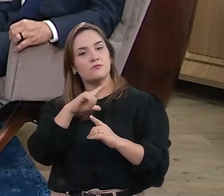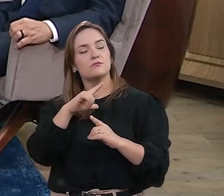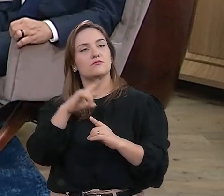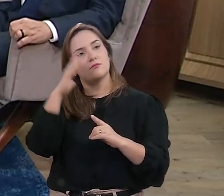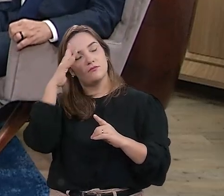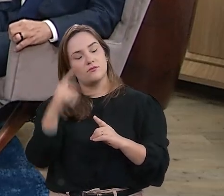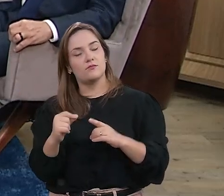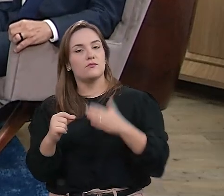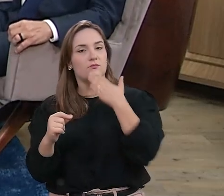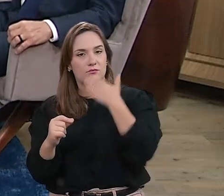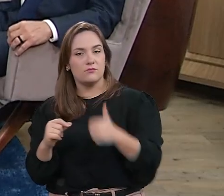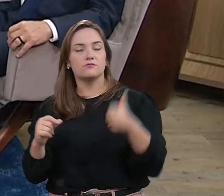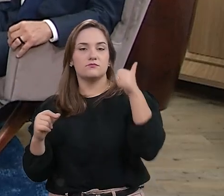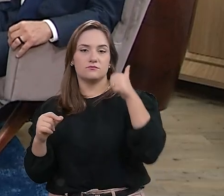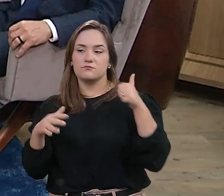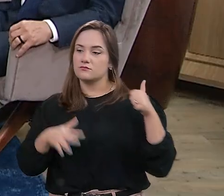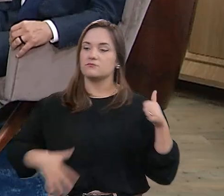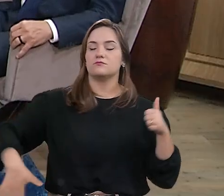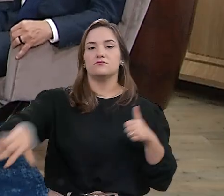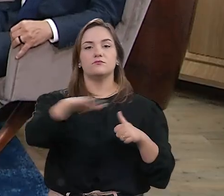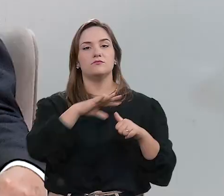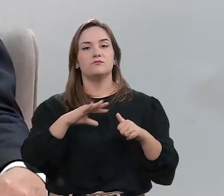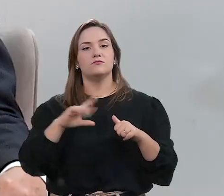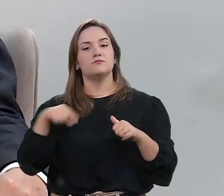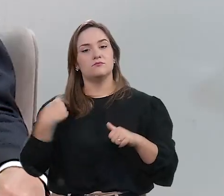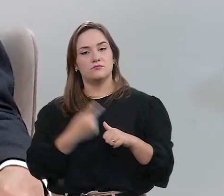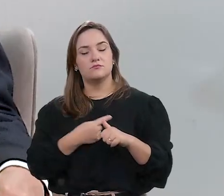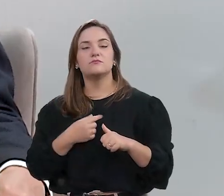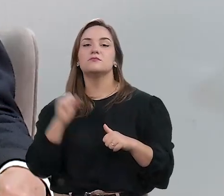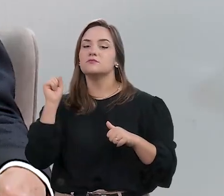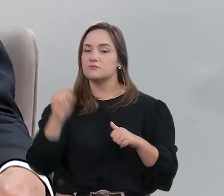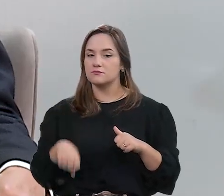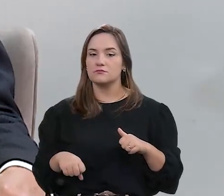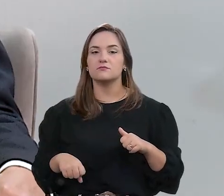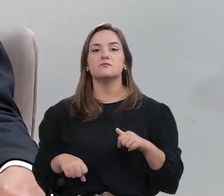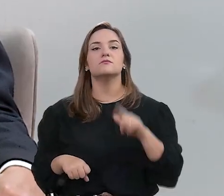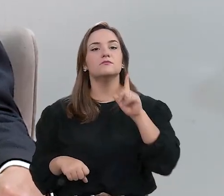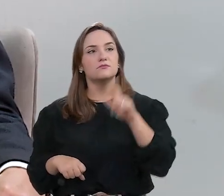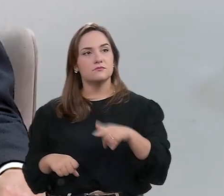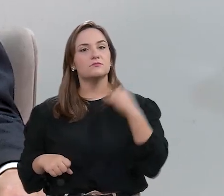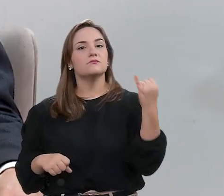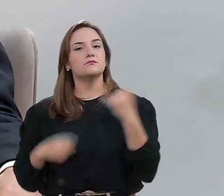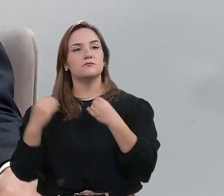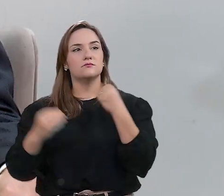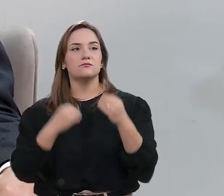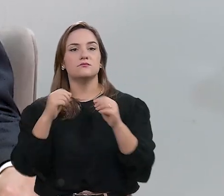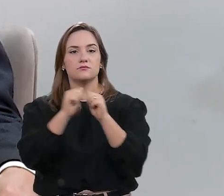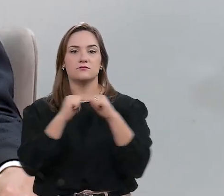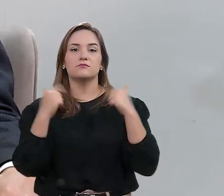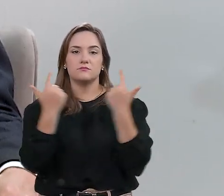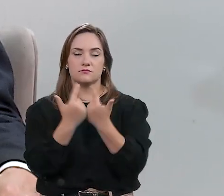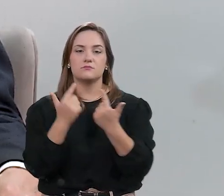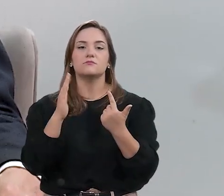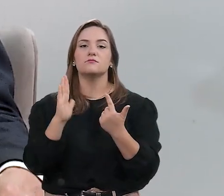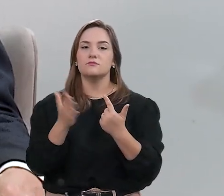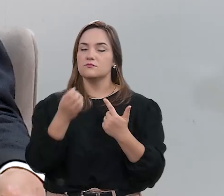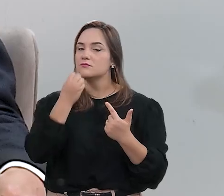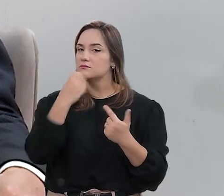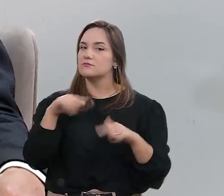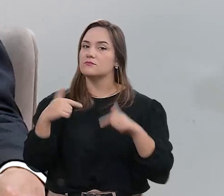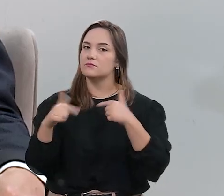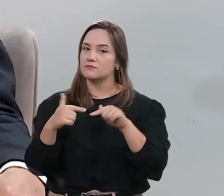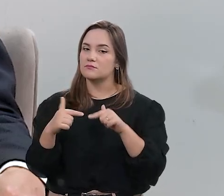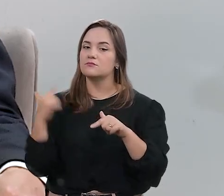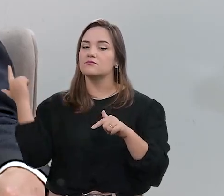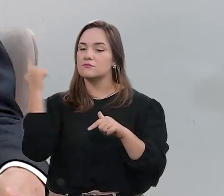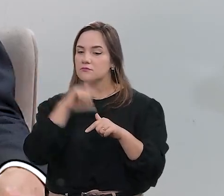melhor maneira a todos, né, deputado? E esse foi um exemplo de como que a Assembleia Legislativa trabalha, né? Ela faz